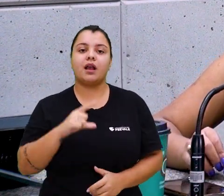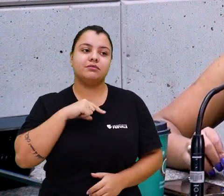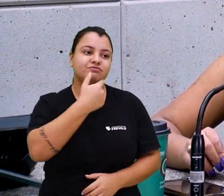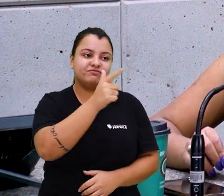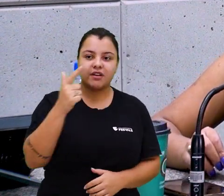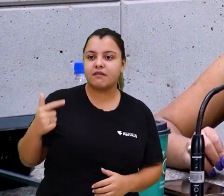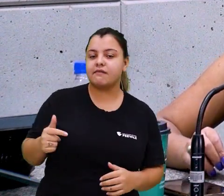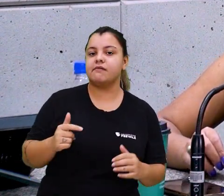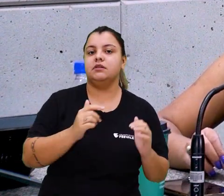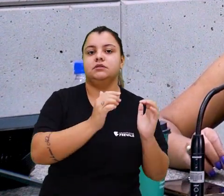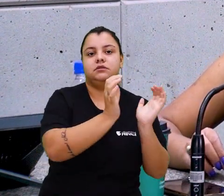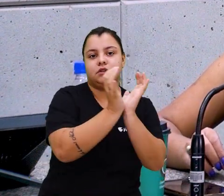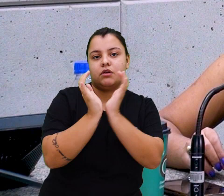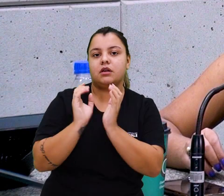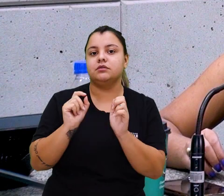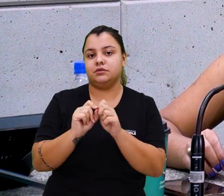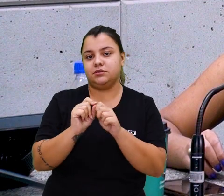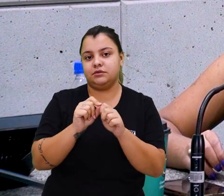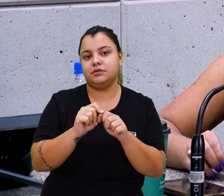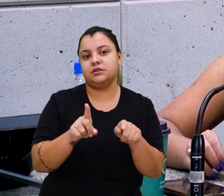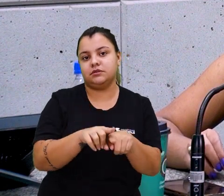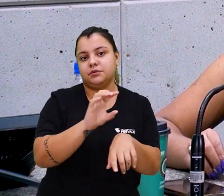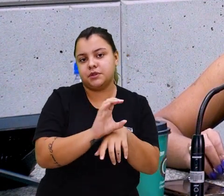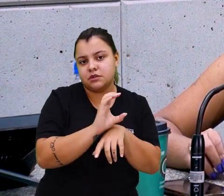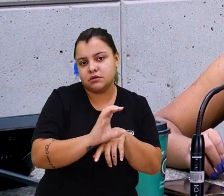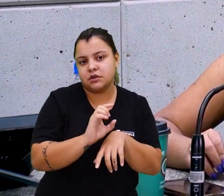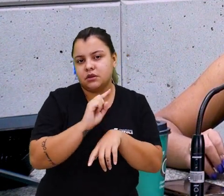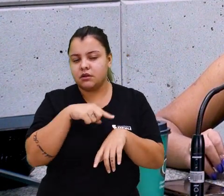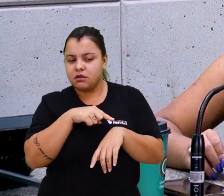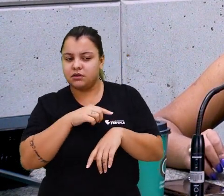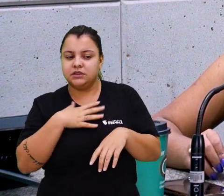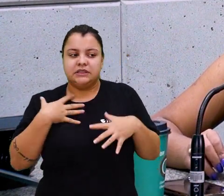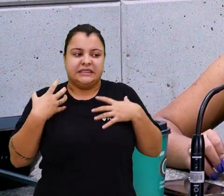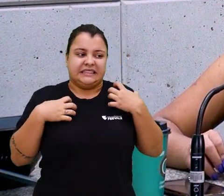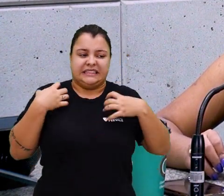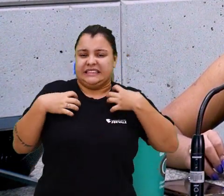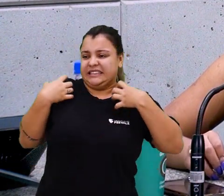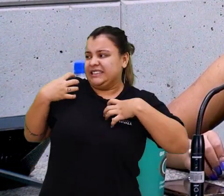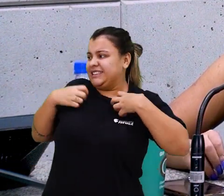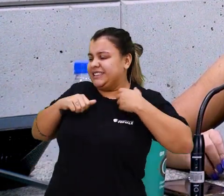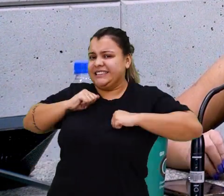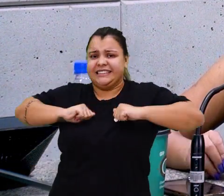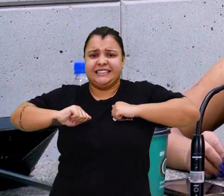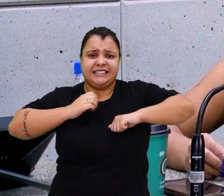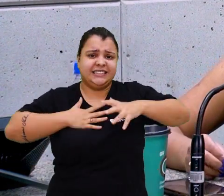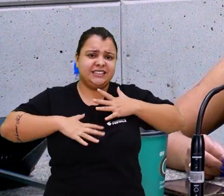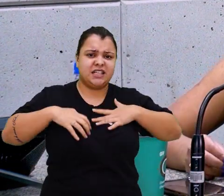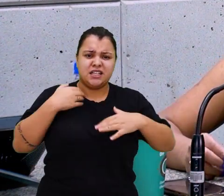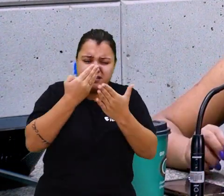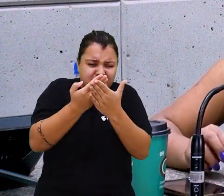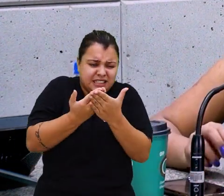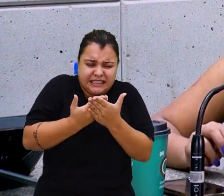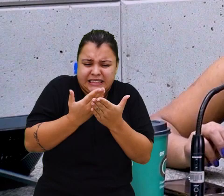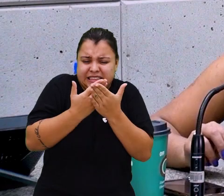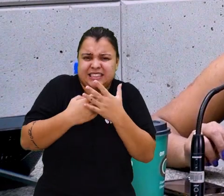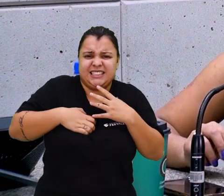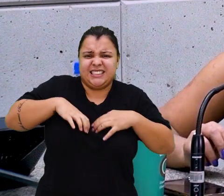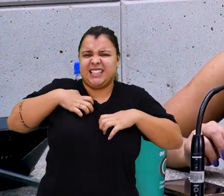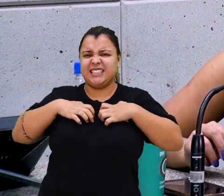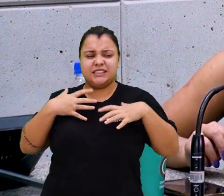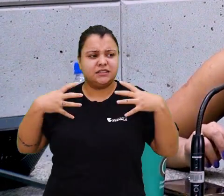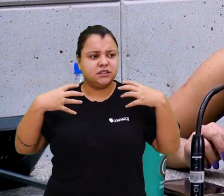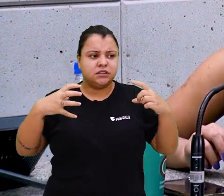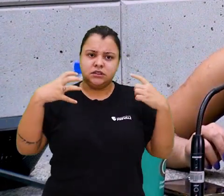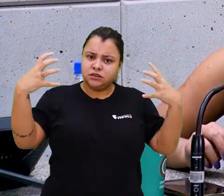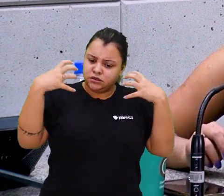colegas meus que faziam um cursinho também E aí eu via que eles ficavam muito apreensivos assim estudavam muito e aí tinha aquela